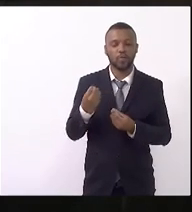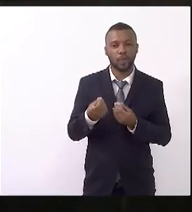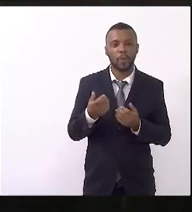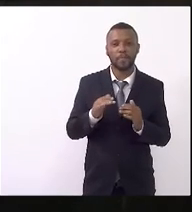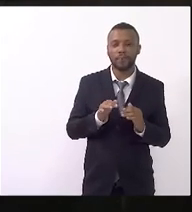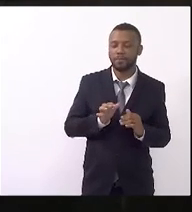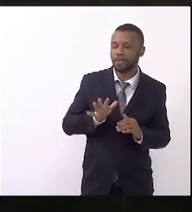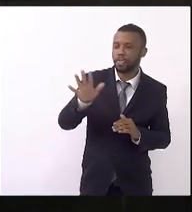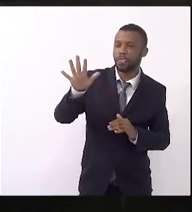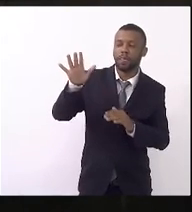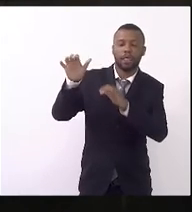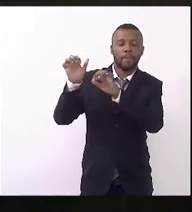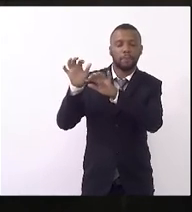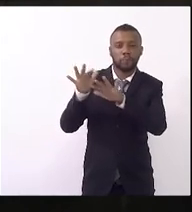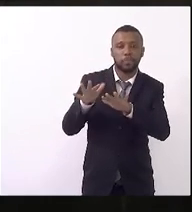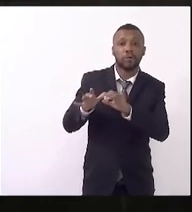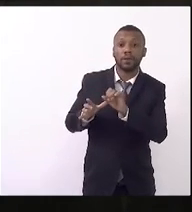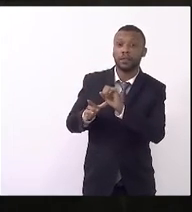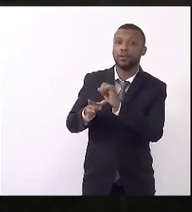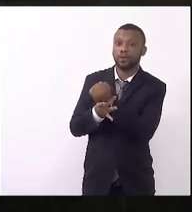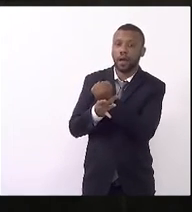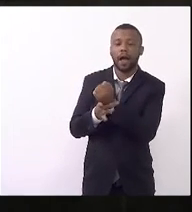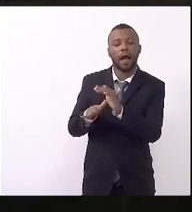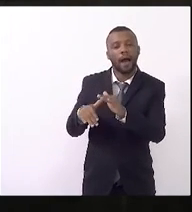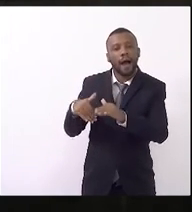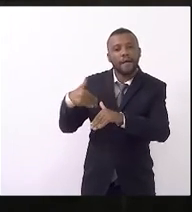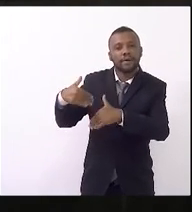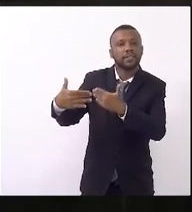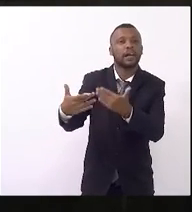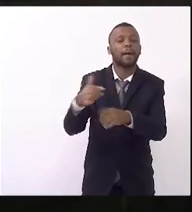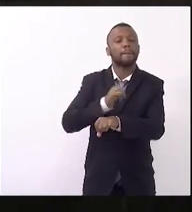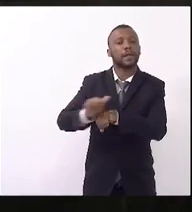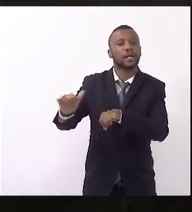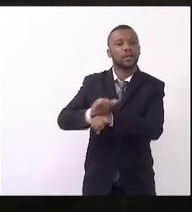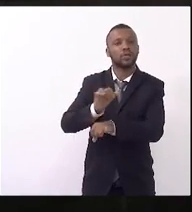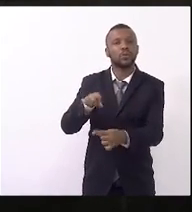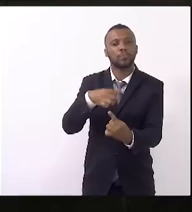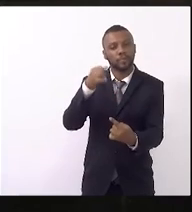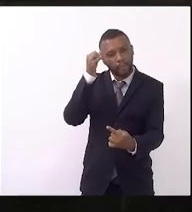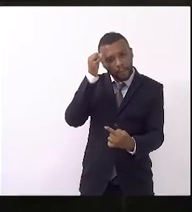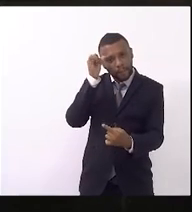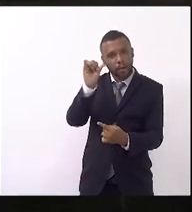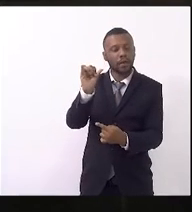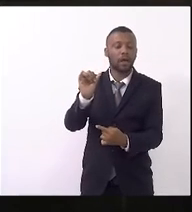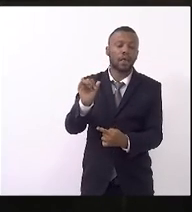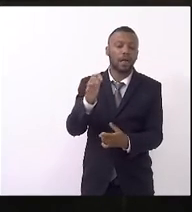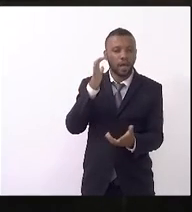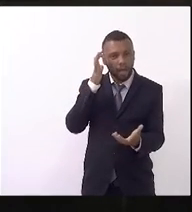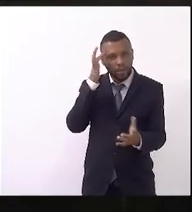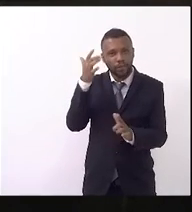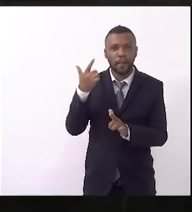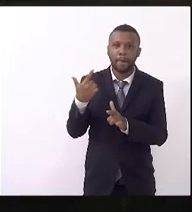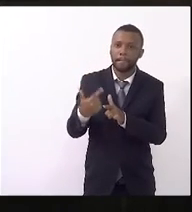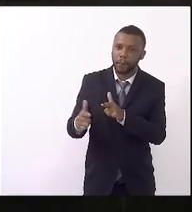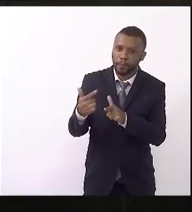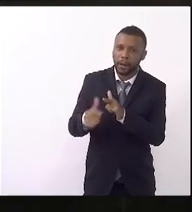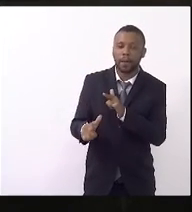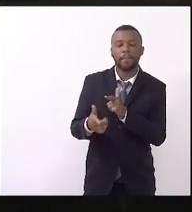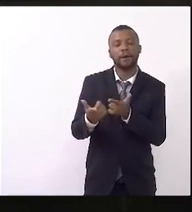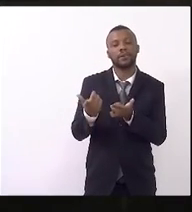como avançar em mecanismos de prevenção, como resolver questões de